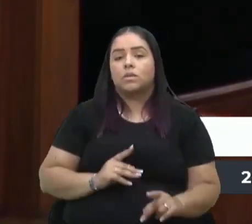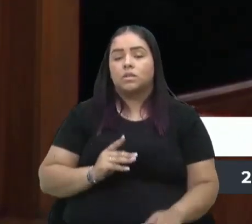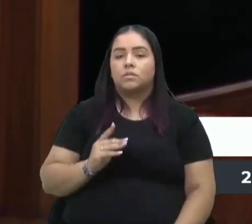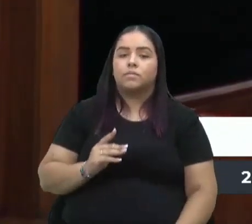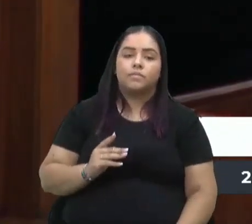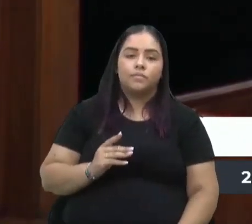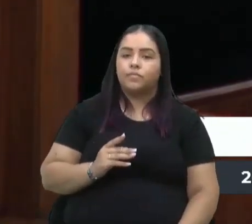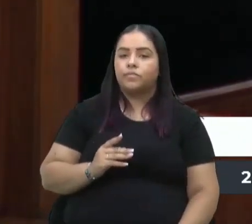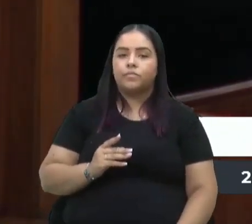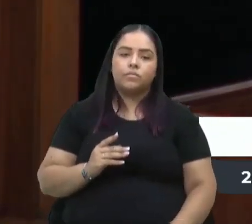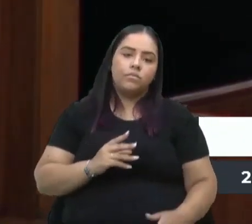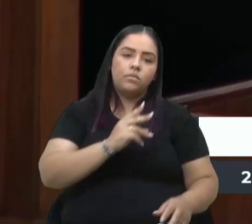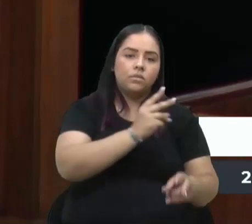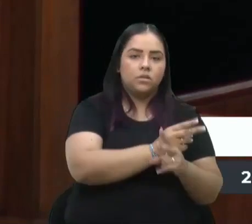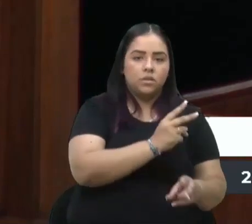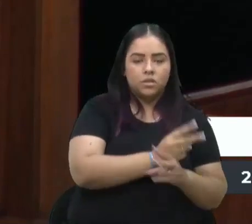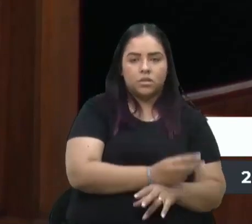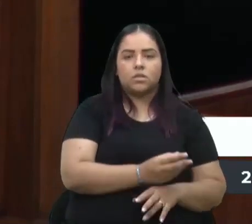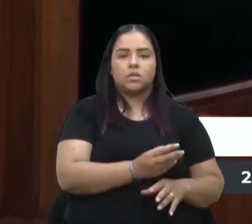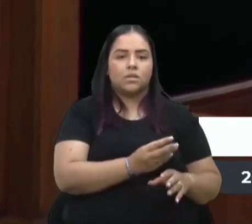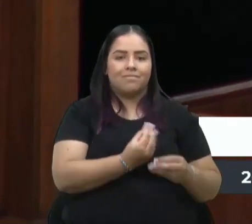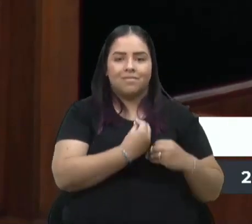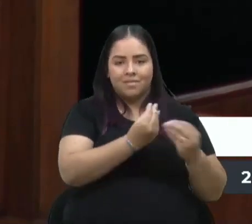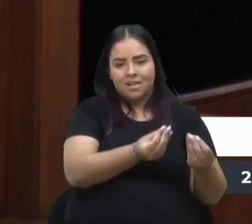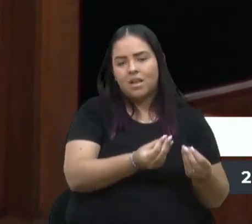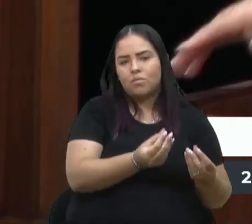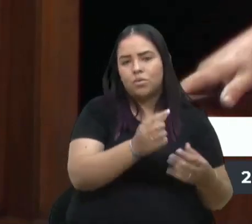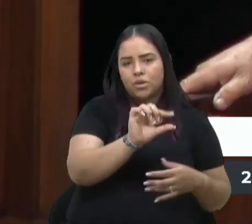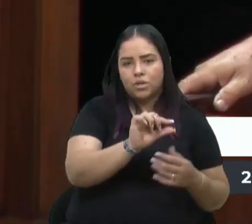do material, diluído em 10, 12